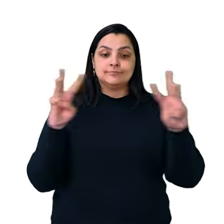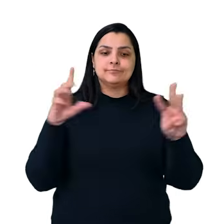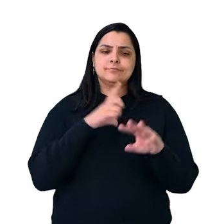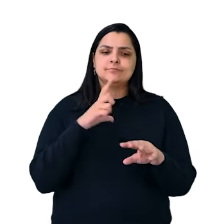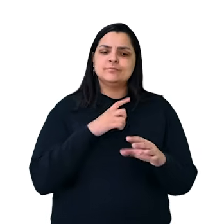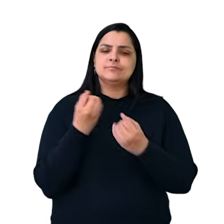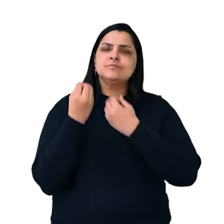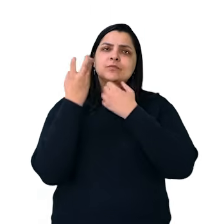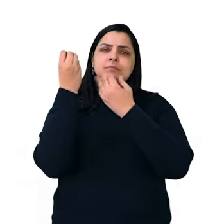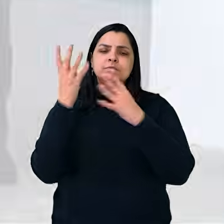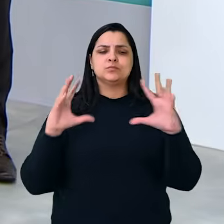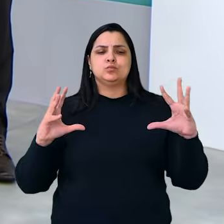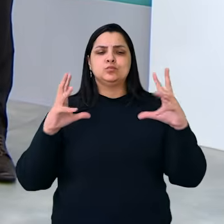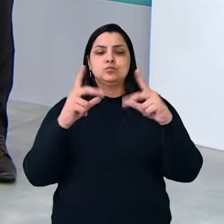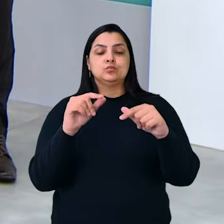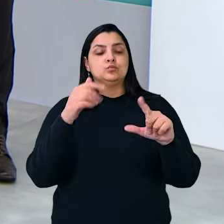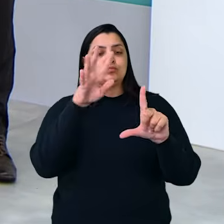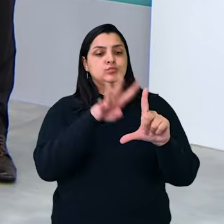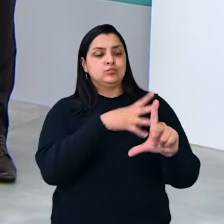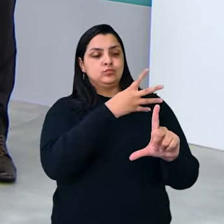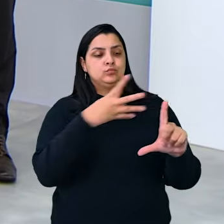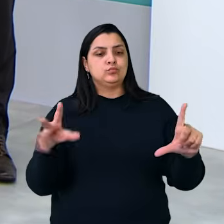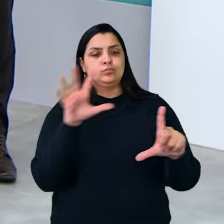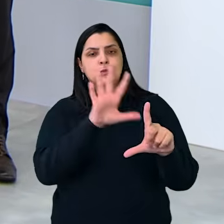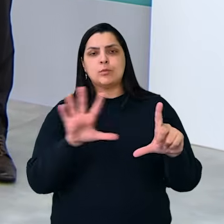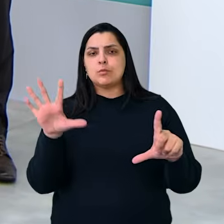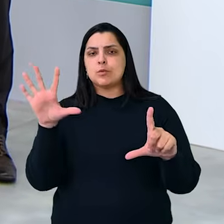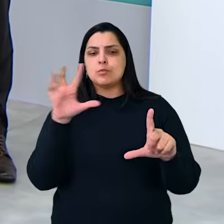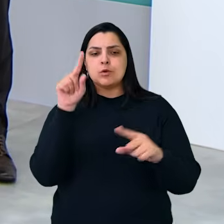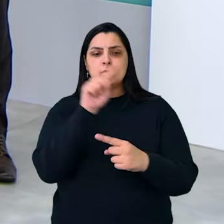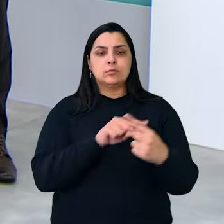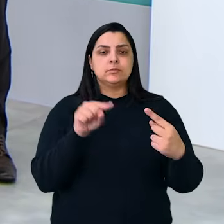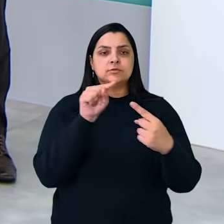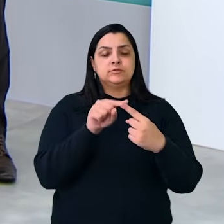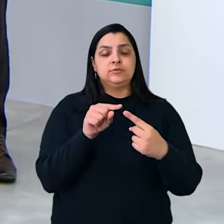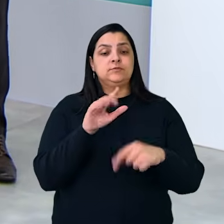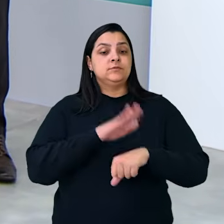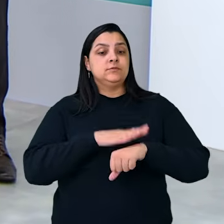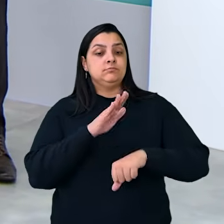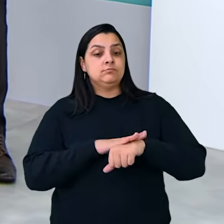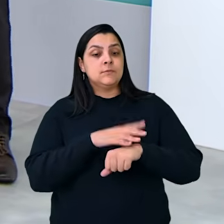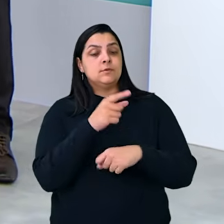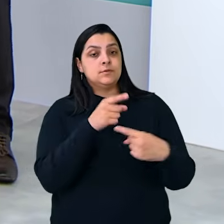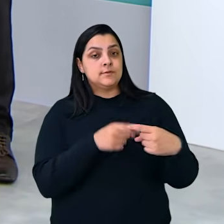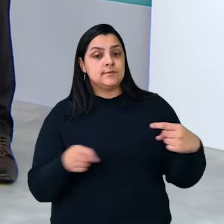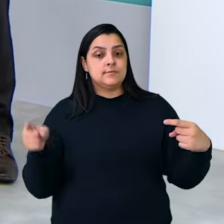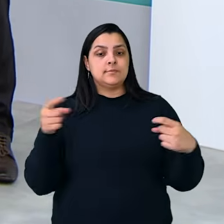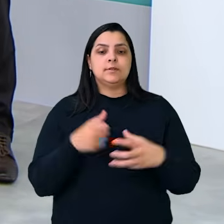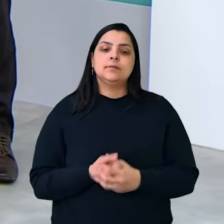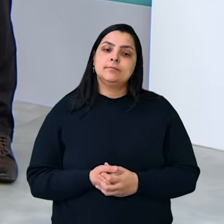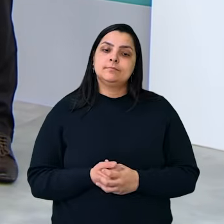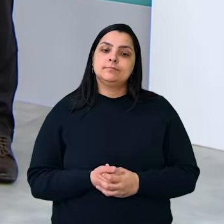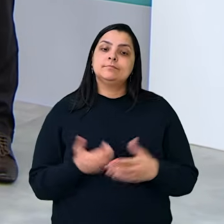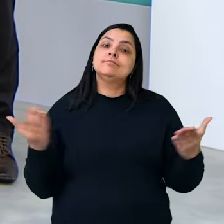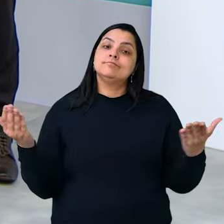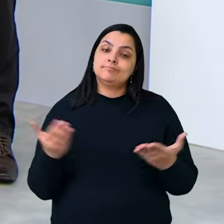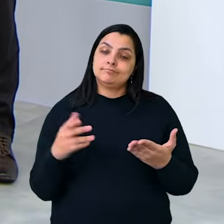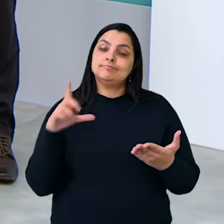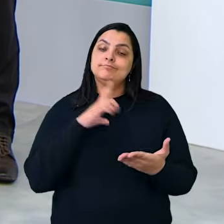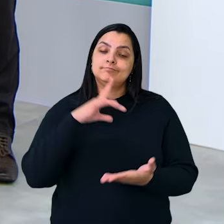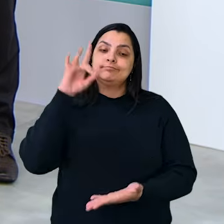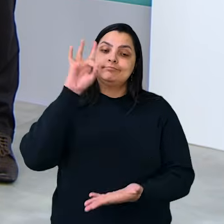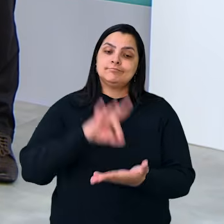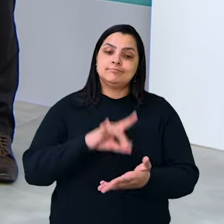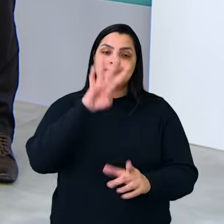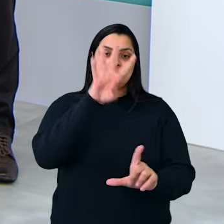reúne todas as informações sobre a programação, os objetivos e as iniciativas relacionadas à semana, que agora passa a